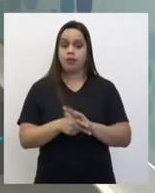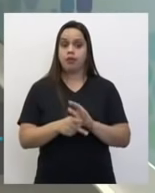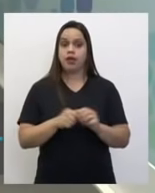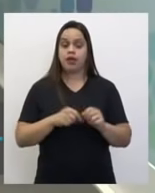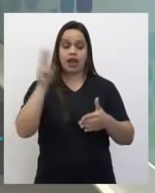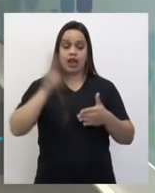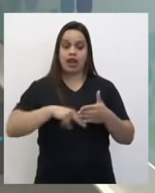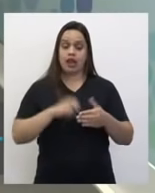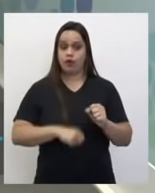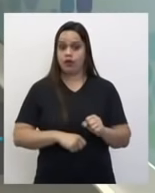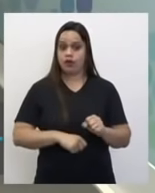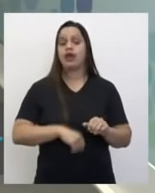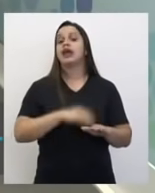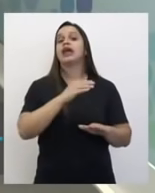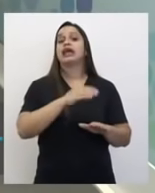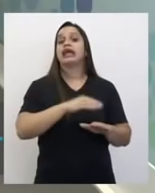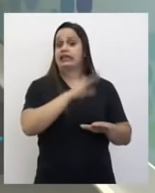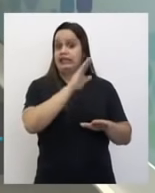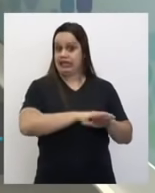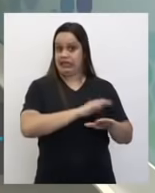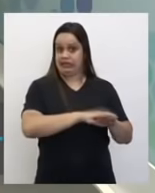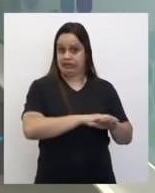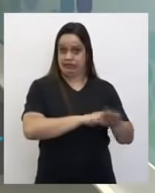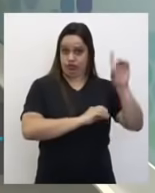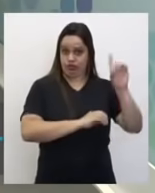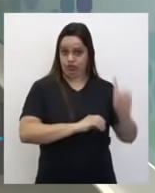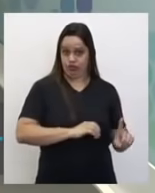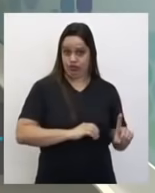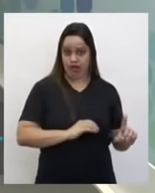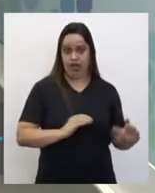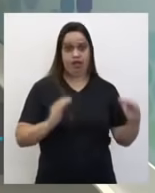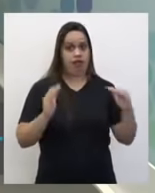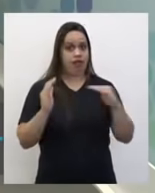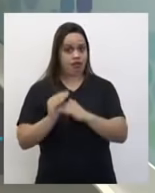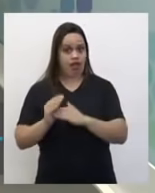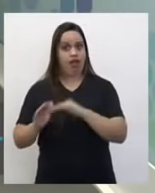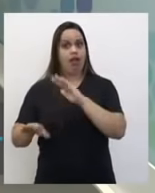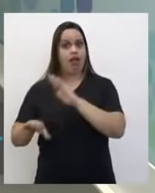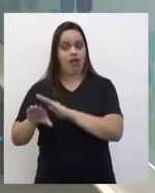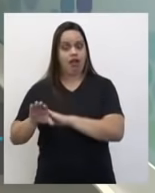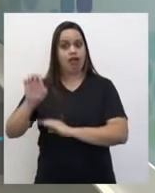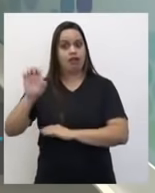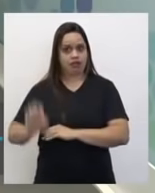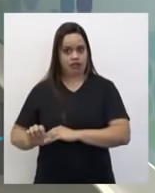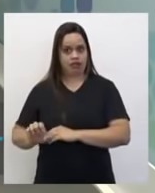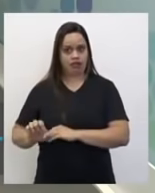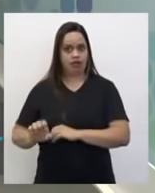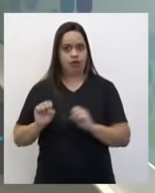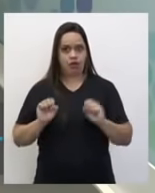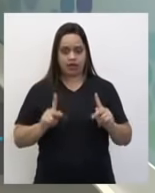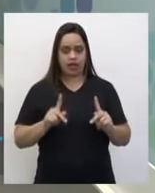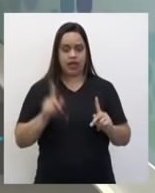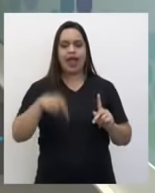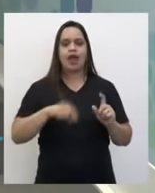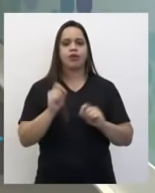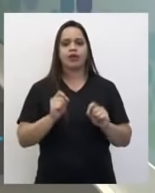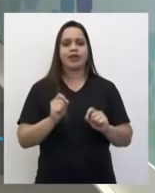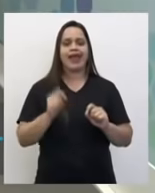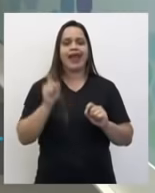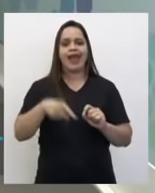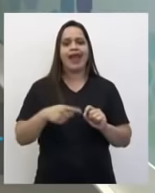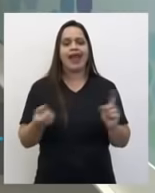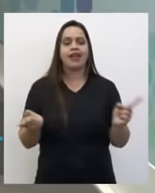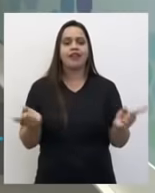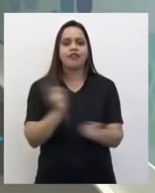onde entra a professora de educação física, né? Da direita para a esquerda. Exatamente. É a maneira inversa com que a gente